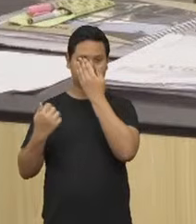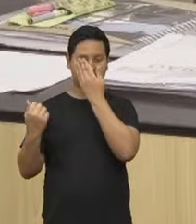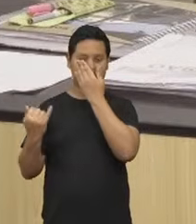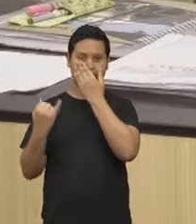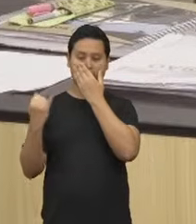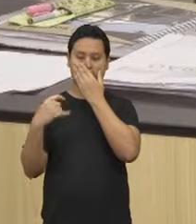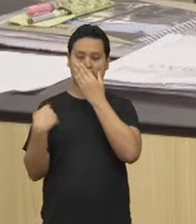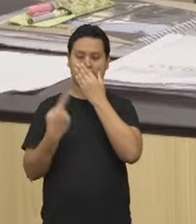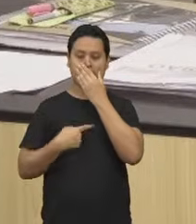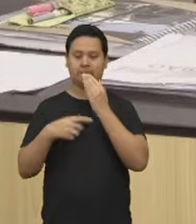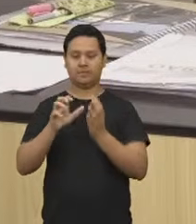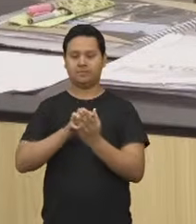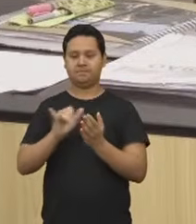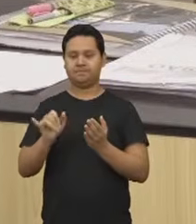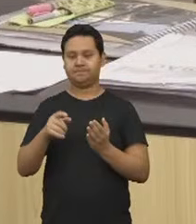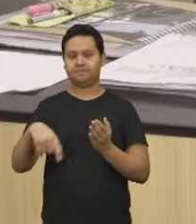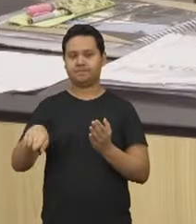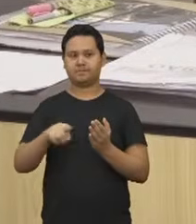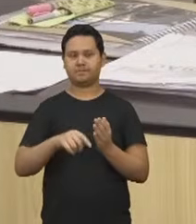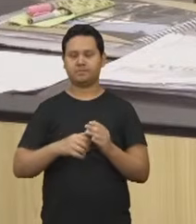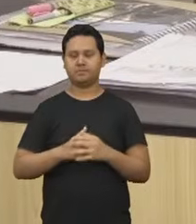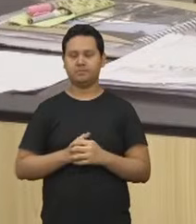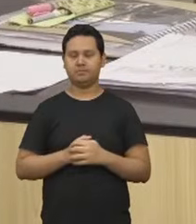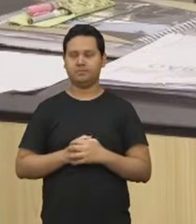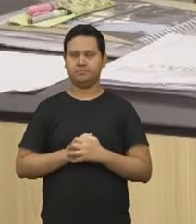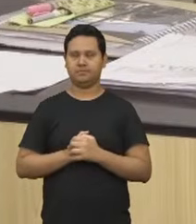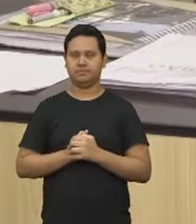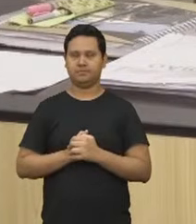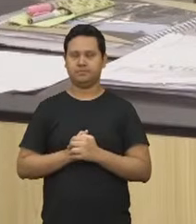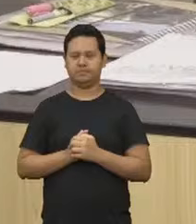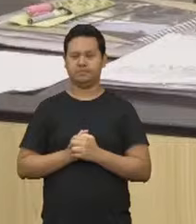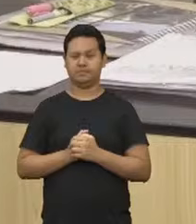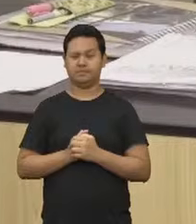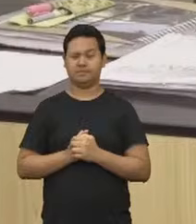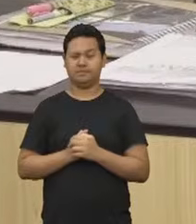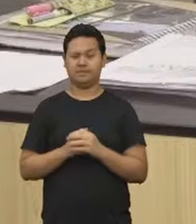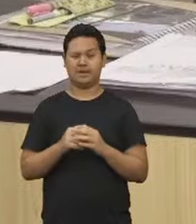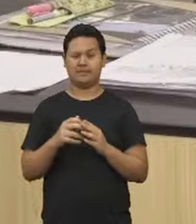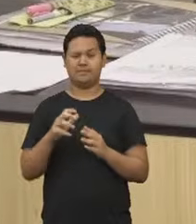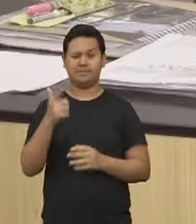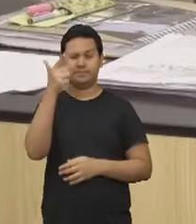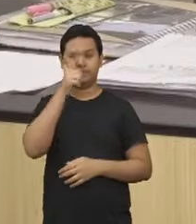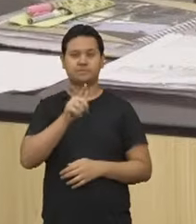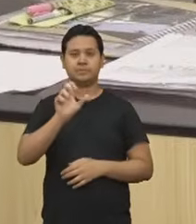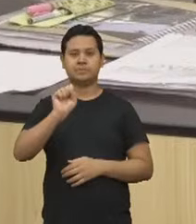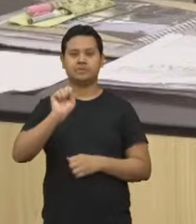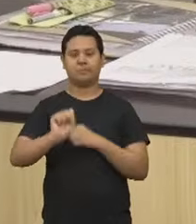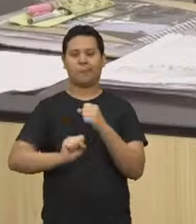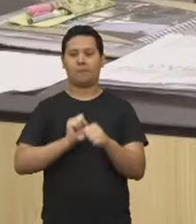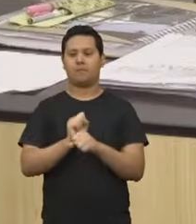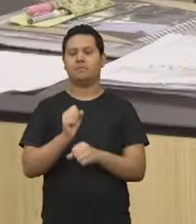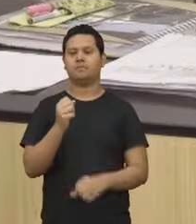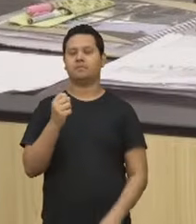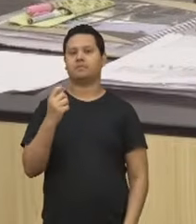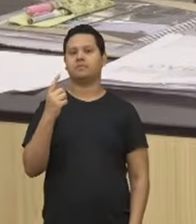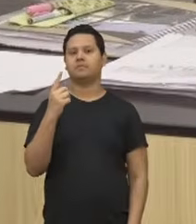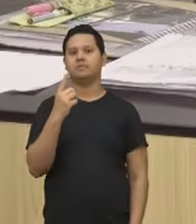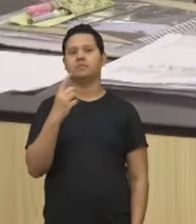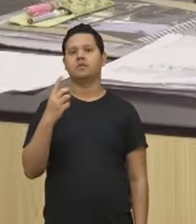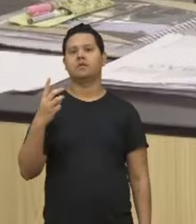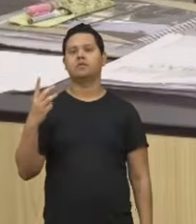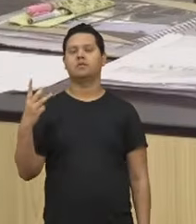município. Lembrando que o governo passado conseguiu, em 8 anos, construir 13